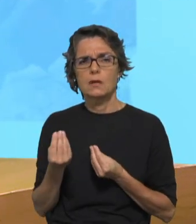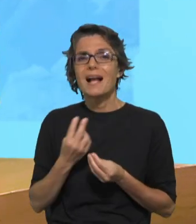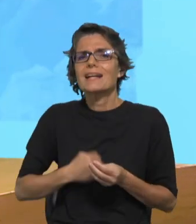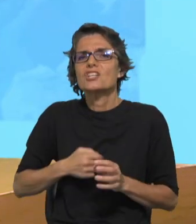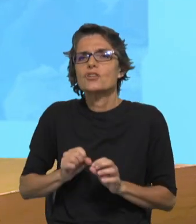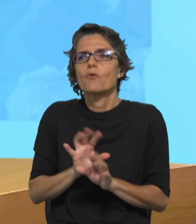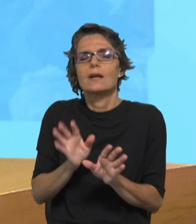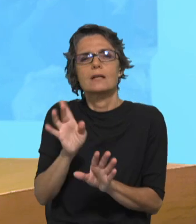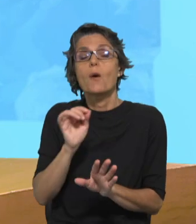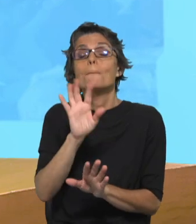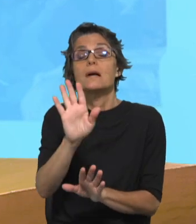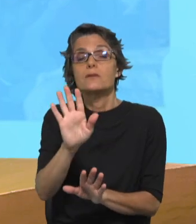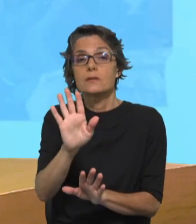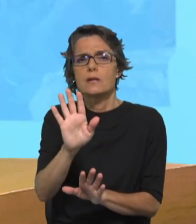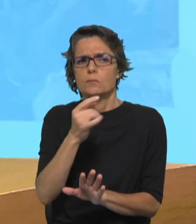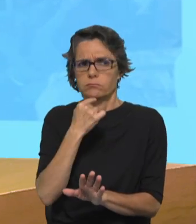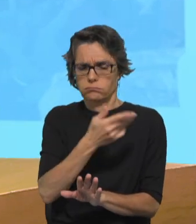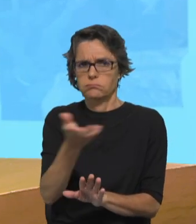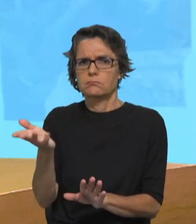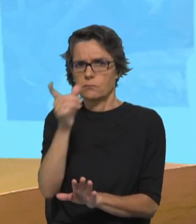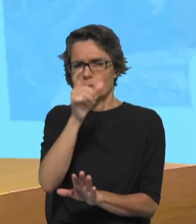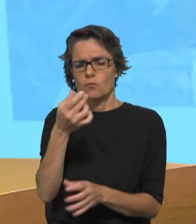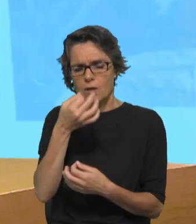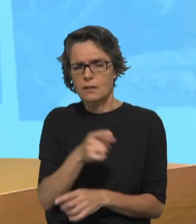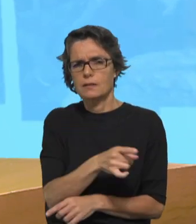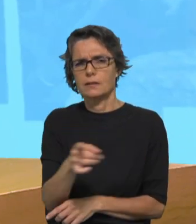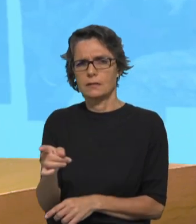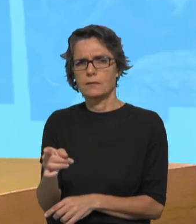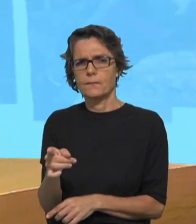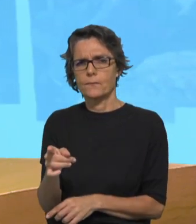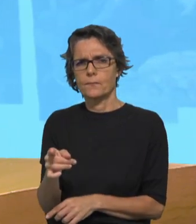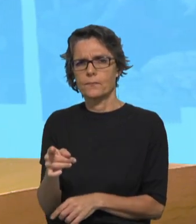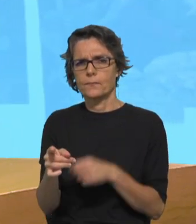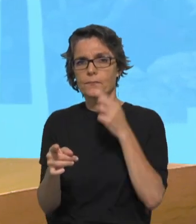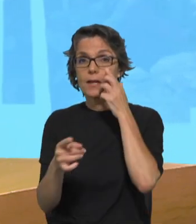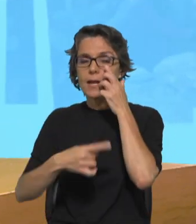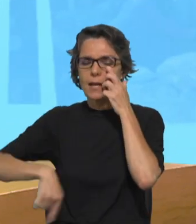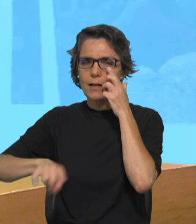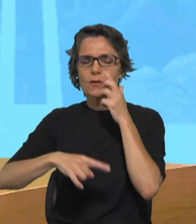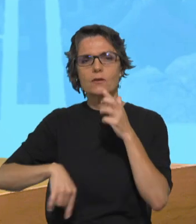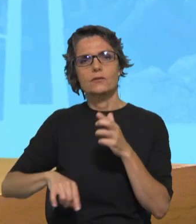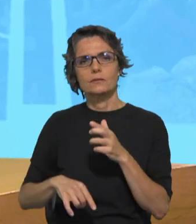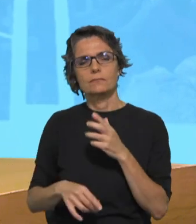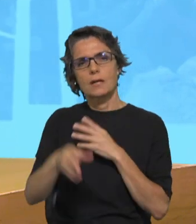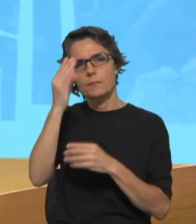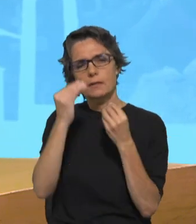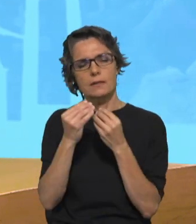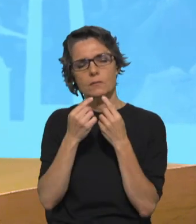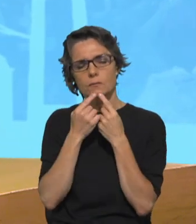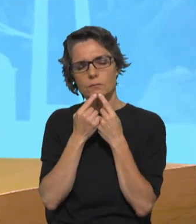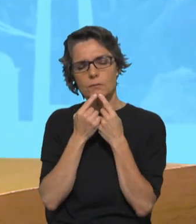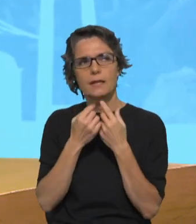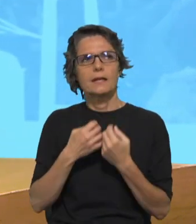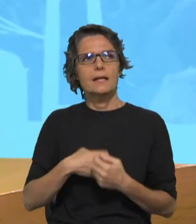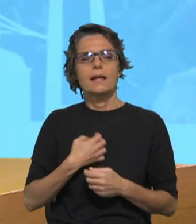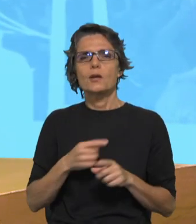mas há muita fé. E, portanto, a gente aprende muito e a gente vê o Espírito Santo presente